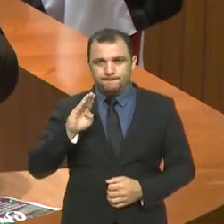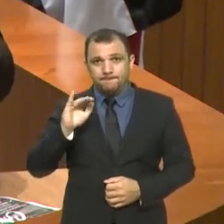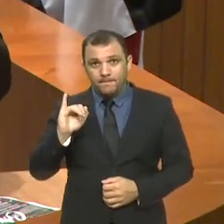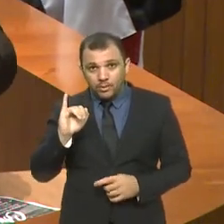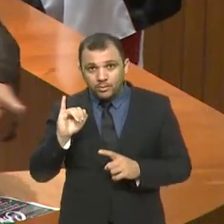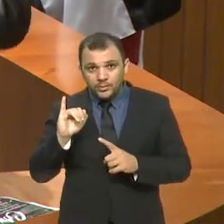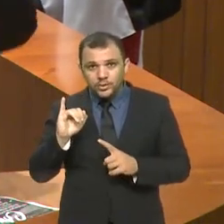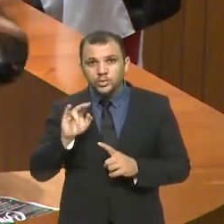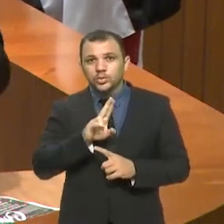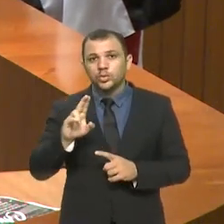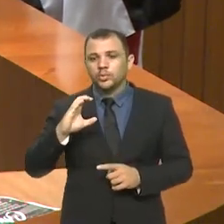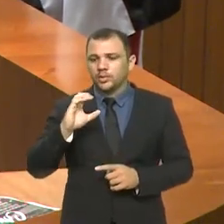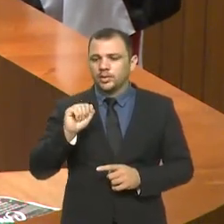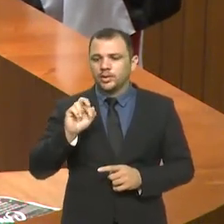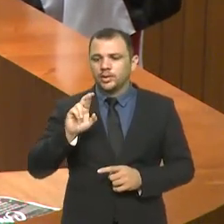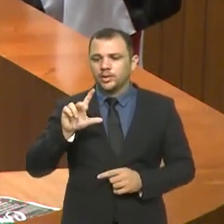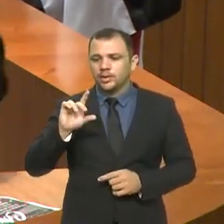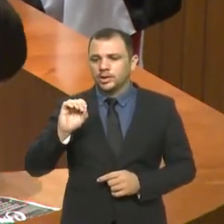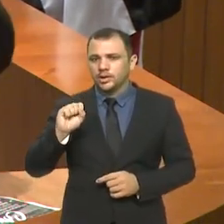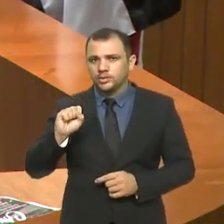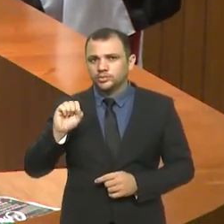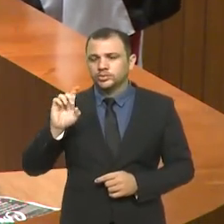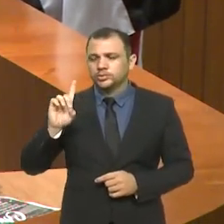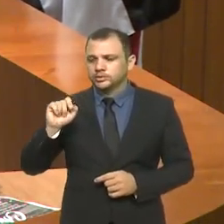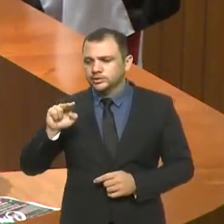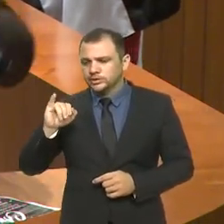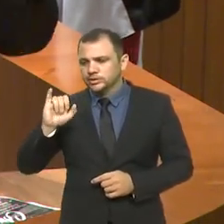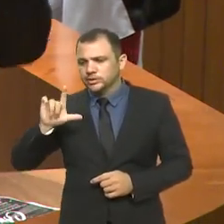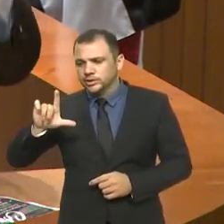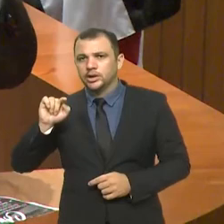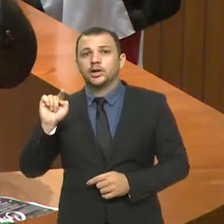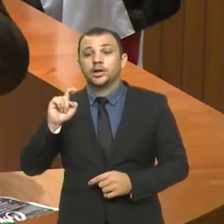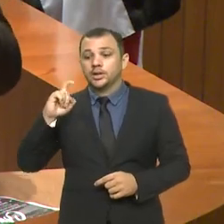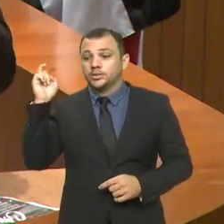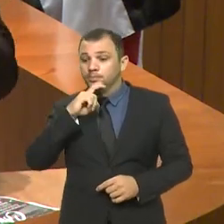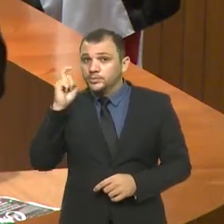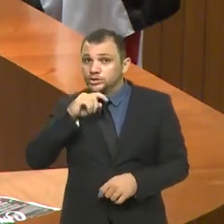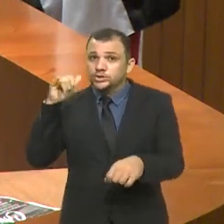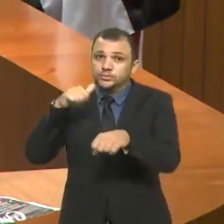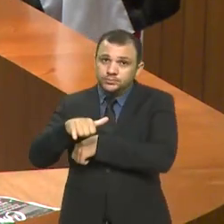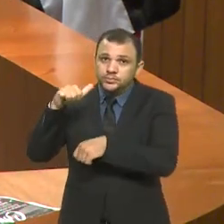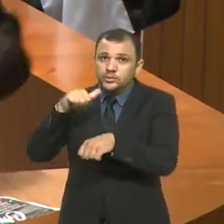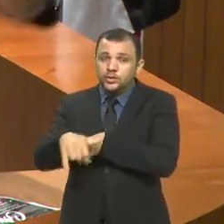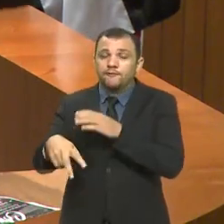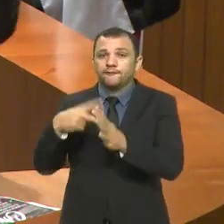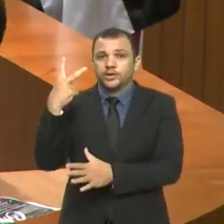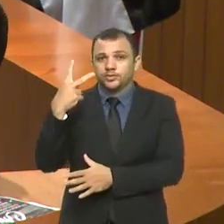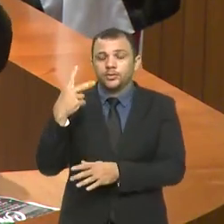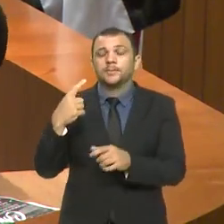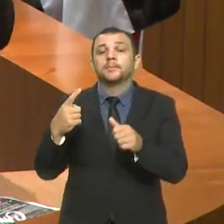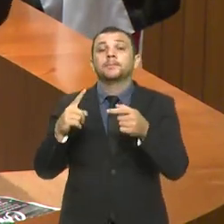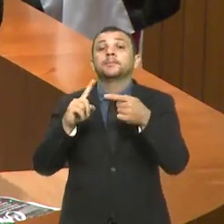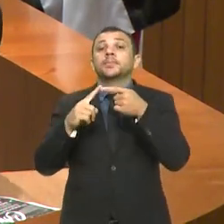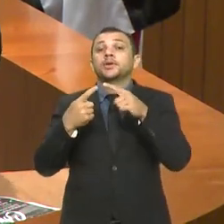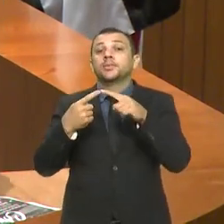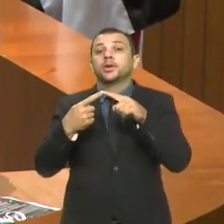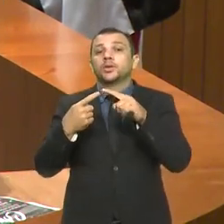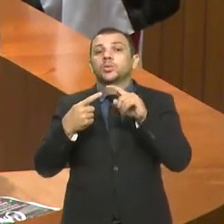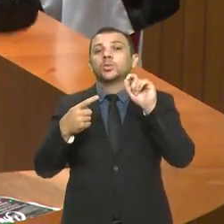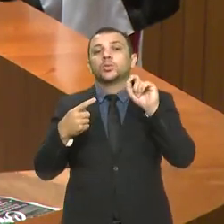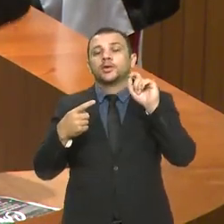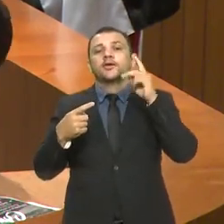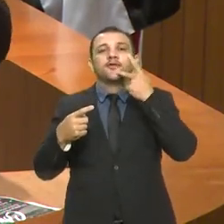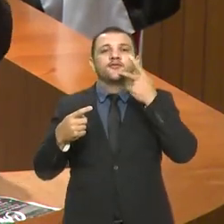ele falseou a verdade duas vezes. Falseou a verdade quando disse que ia solucionar o problema do ferro e falseou a